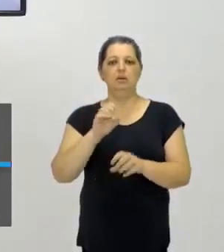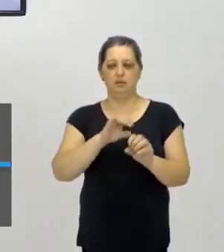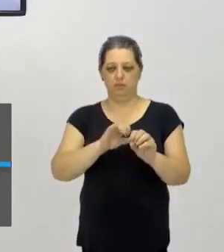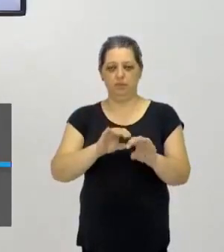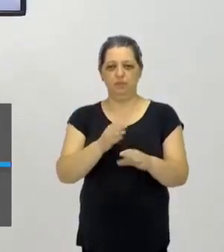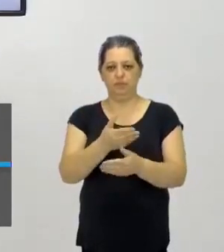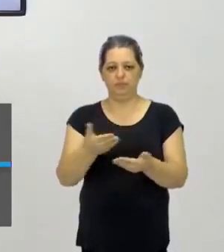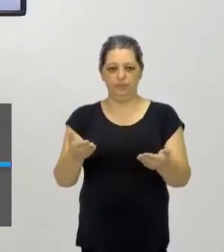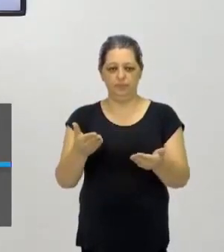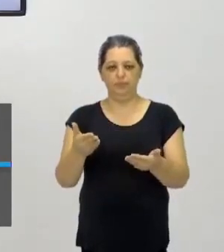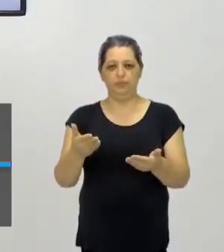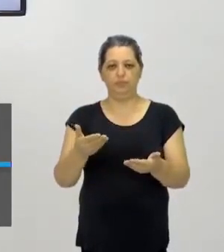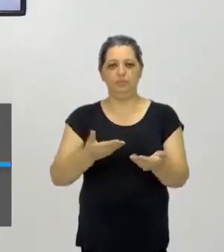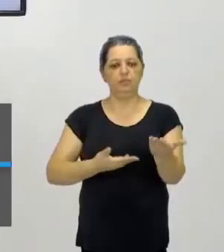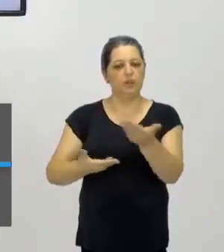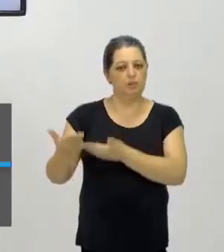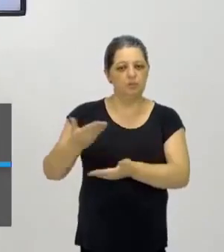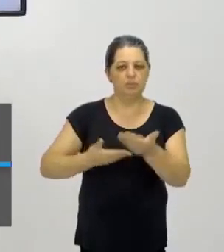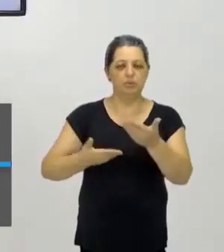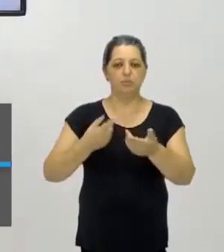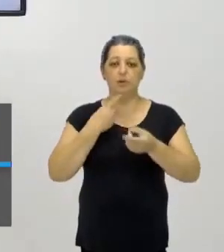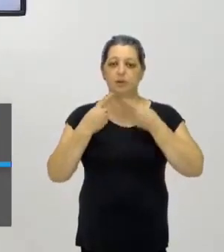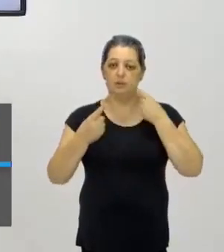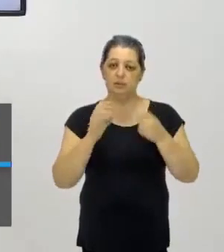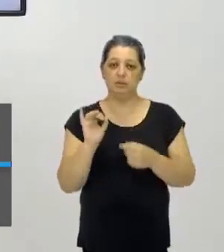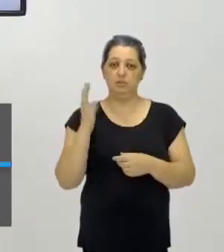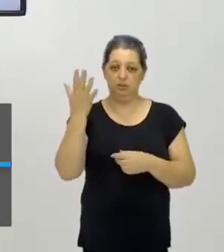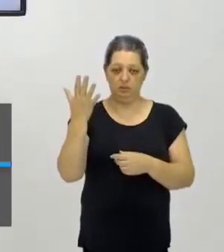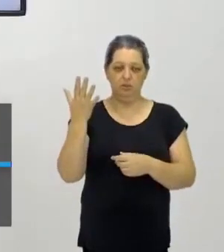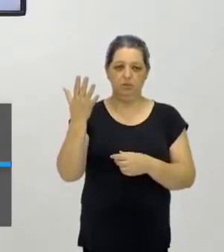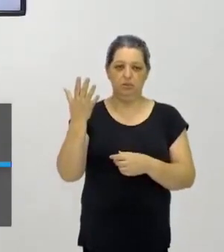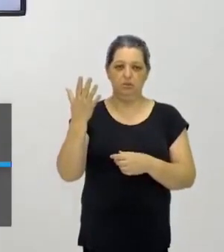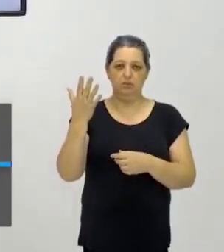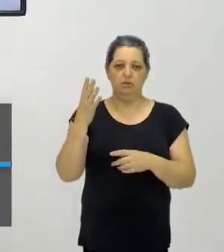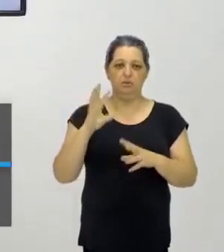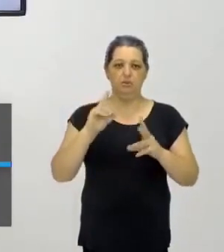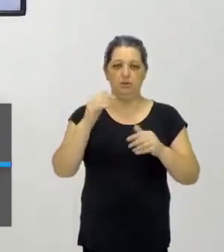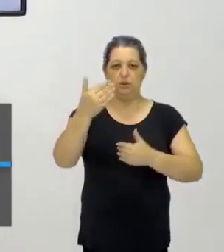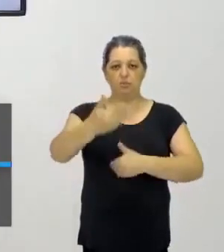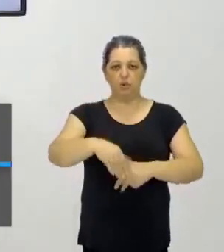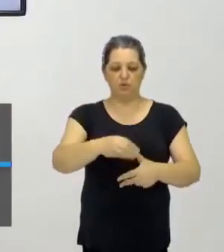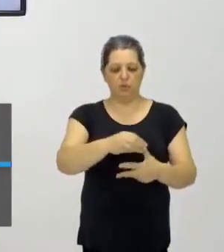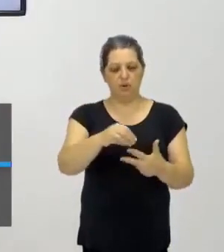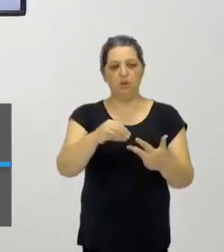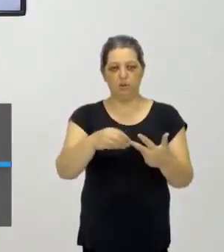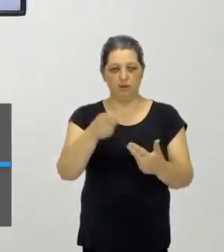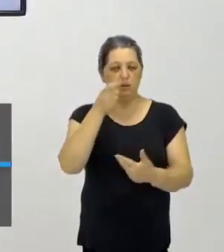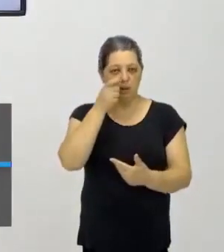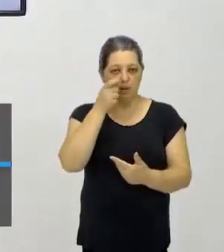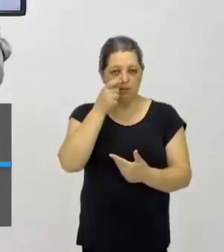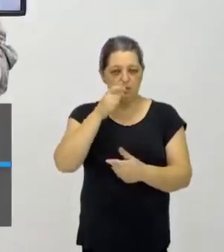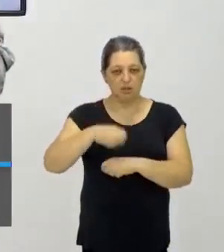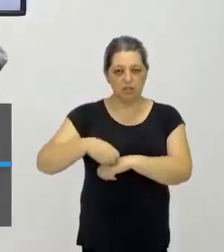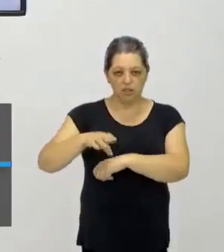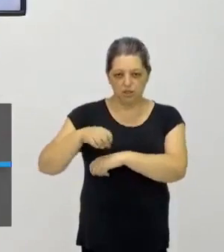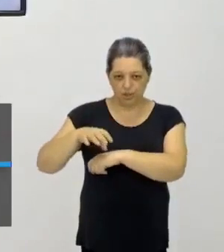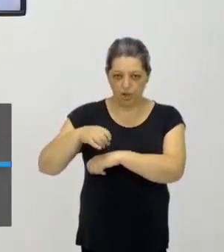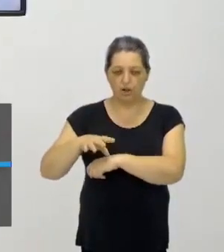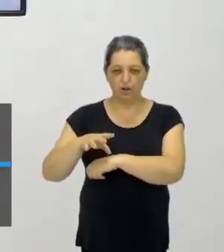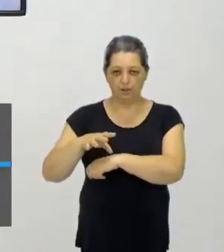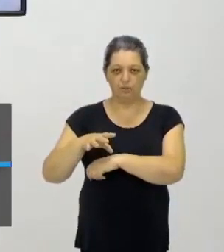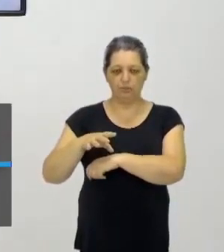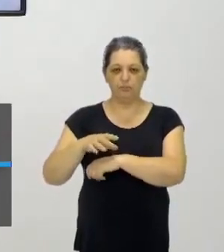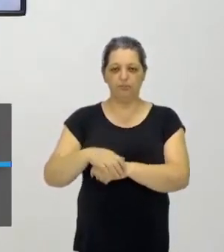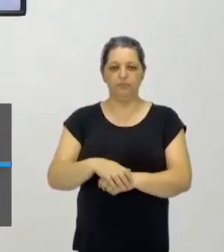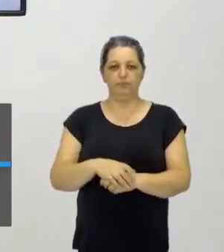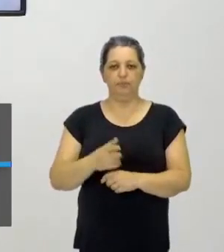ela vai discutir cada questão que já aconteceu nos exames do Enem. Então, assistam para poder pegar as dicas que ela dá